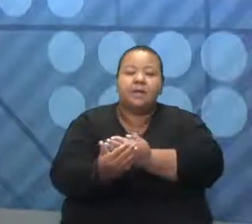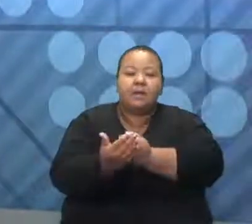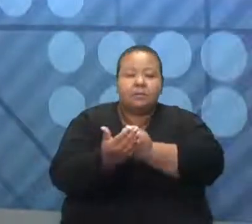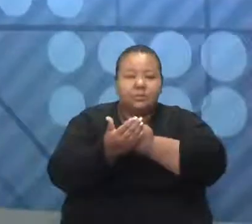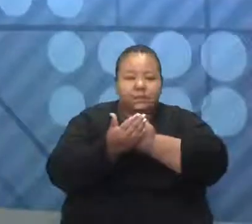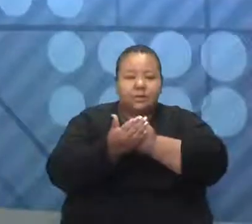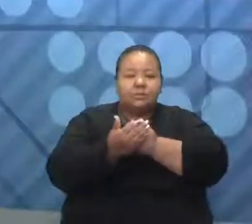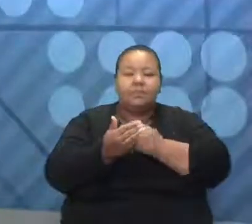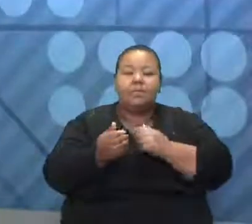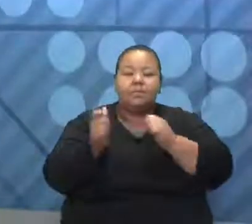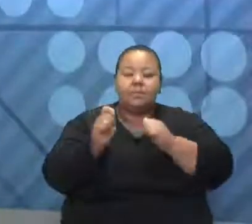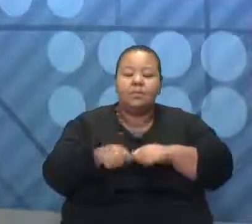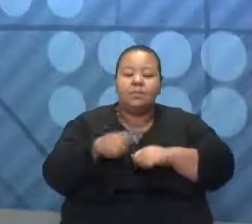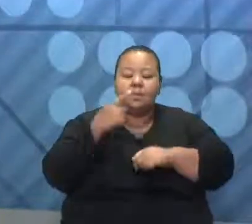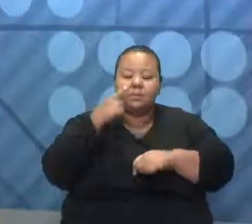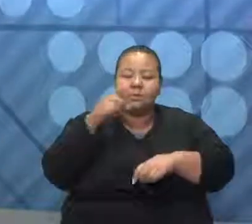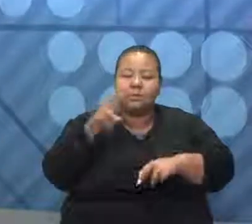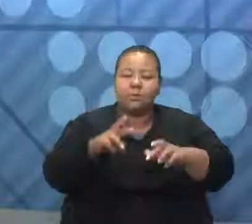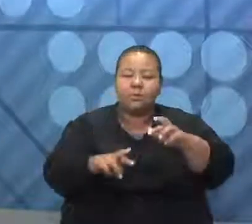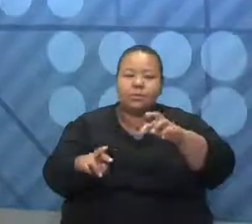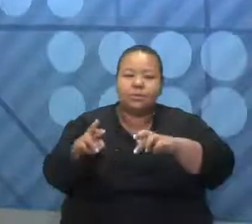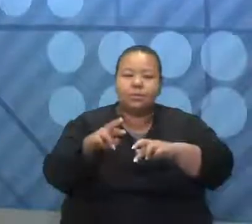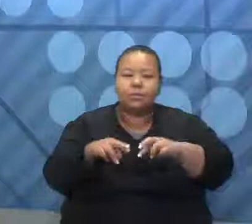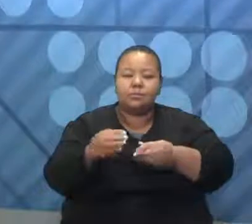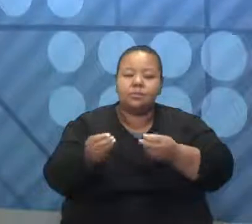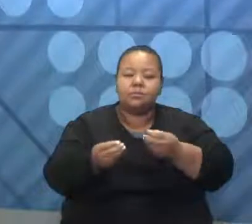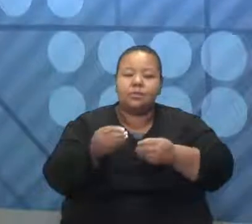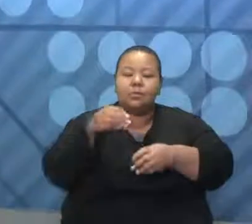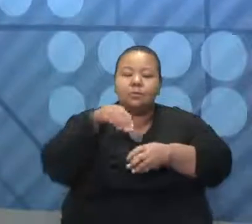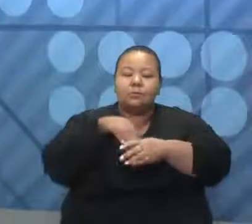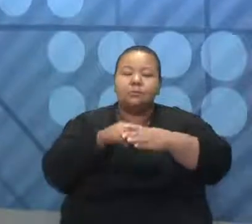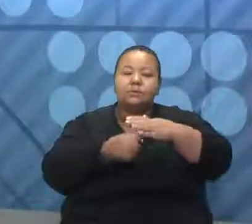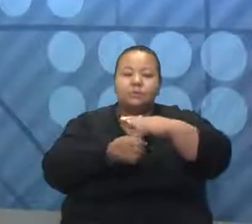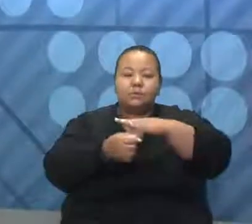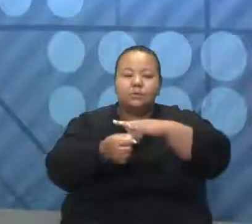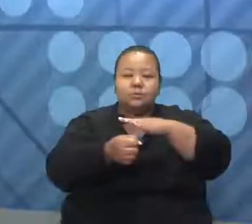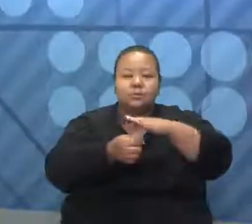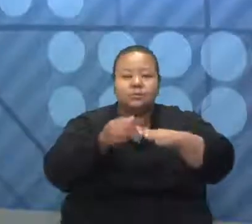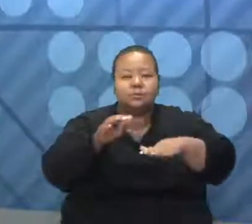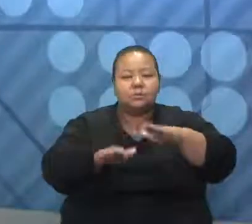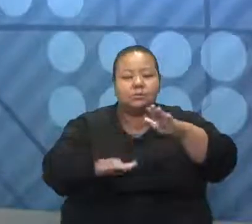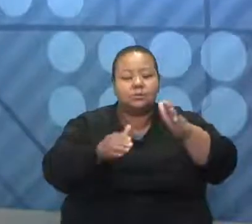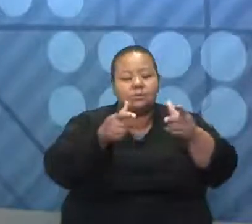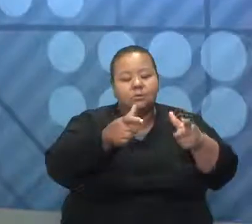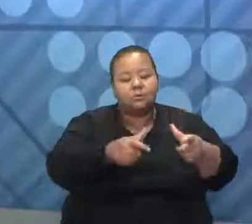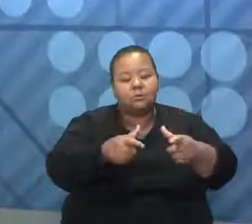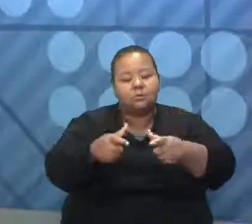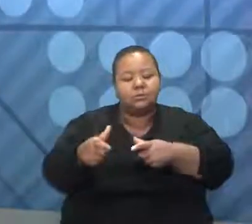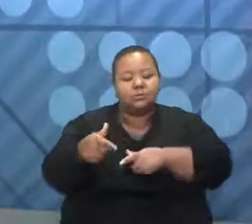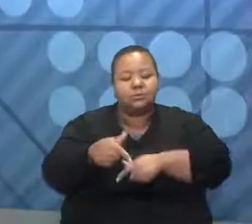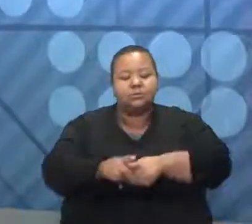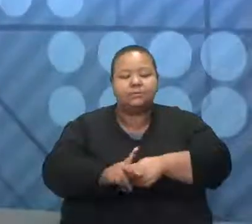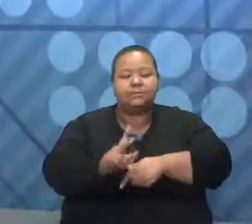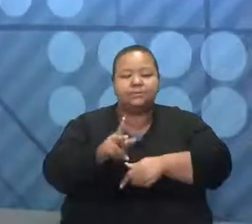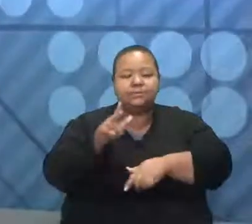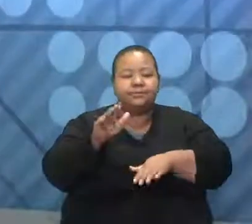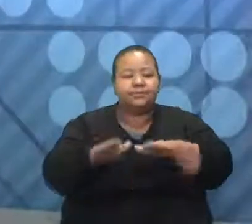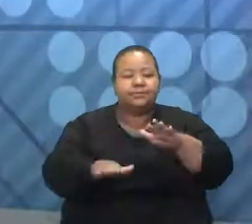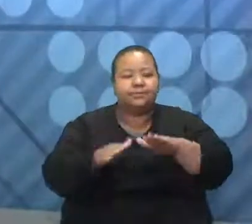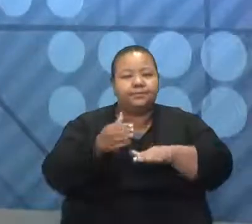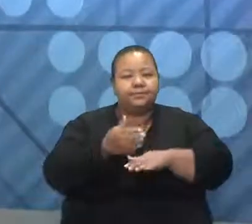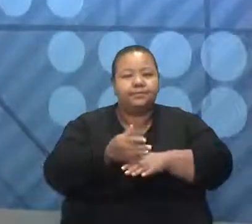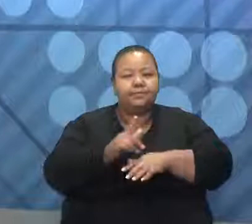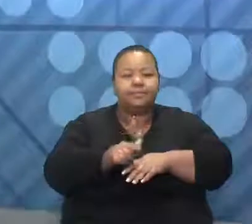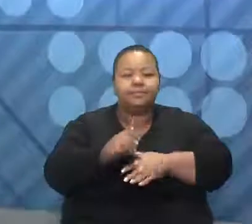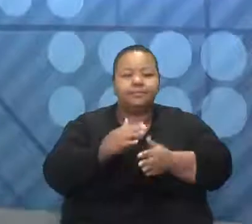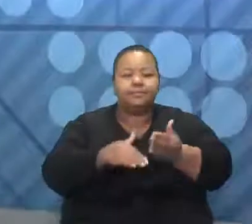que eu possa analisar como que eles estão no mercado, dependendo do meu setor, dependendo da minha área, sempre depende. A palavra-chave é